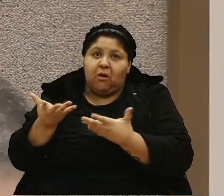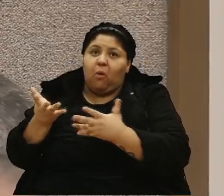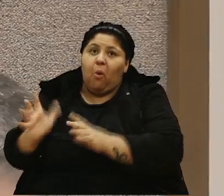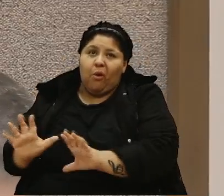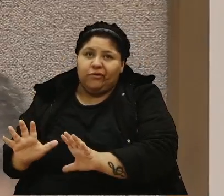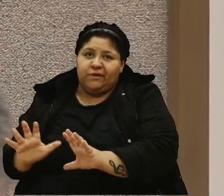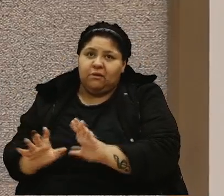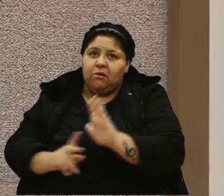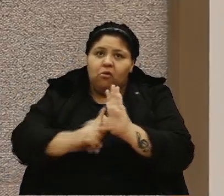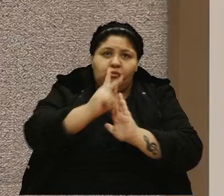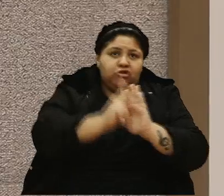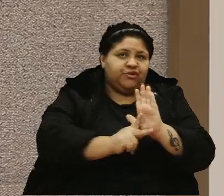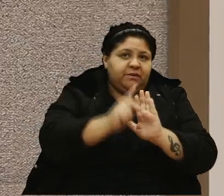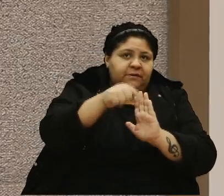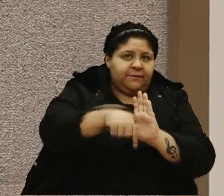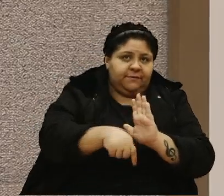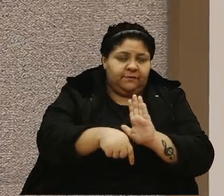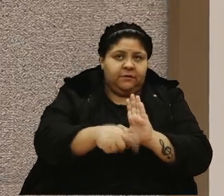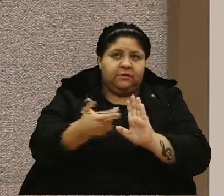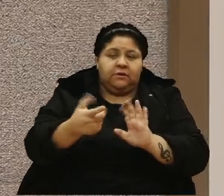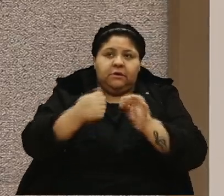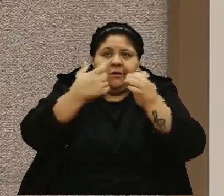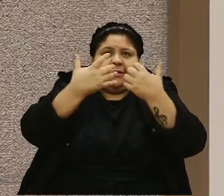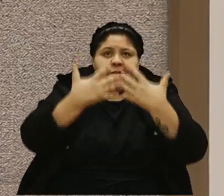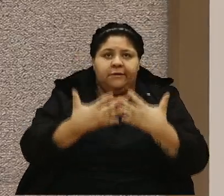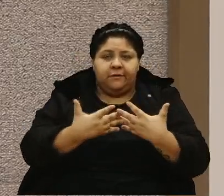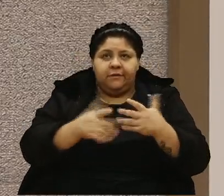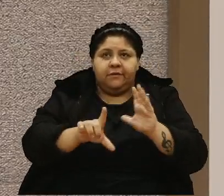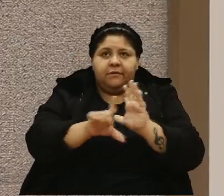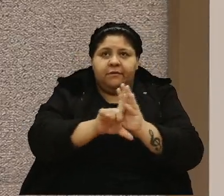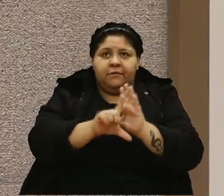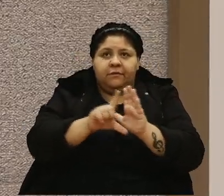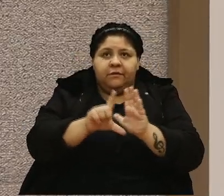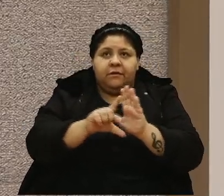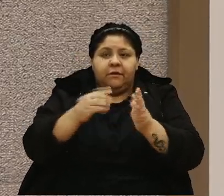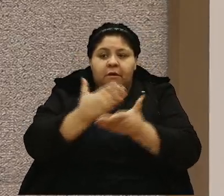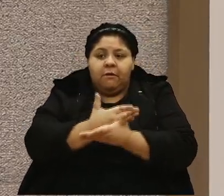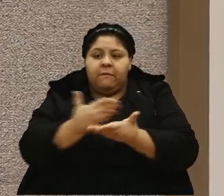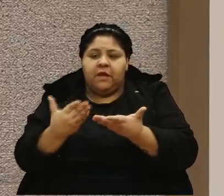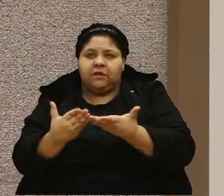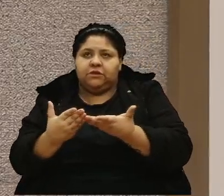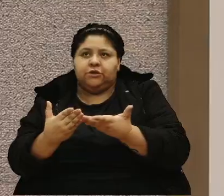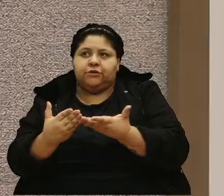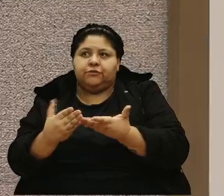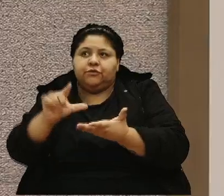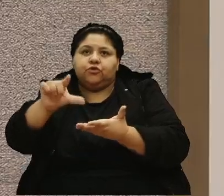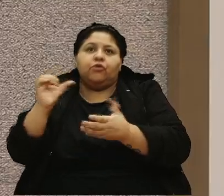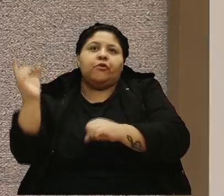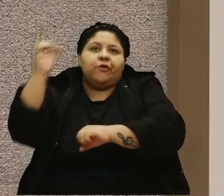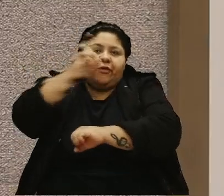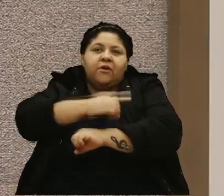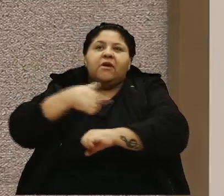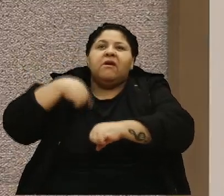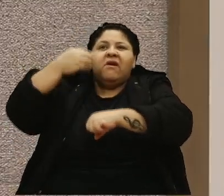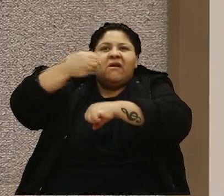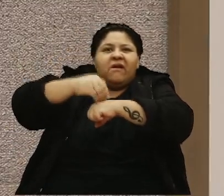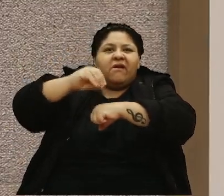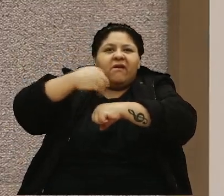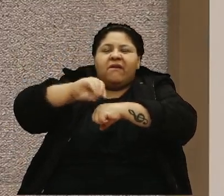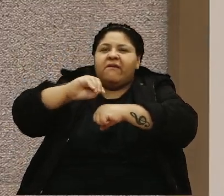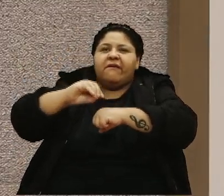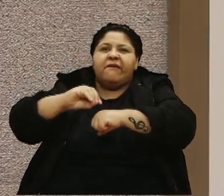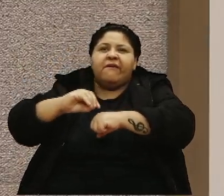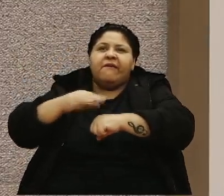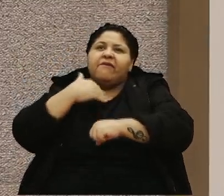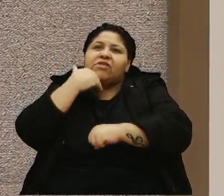vinha um projeto para cá, dizendo que a lei passa a valer a partir de tanto. Eu até recomendei ao vereador Cláudio, não adianta apresentar a emenda,